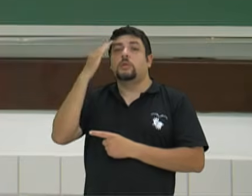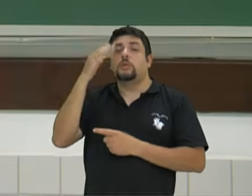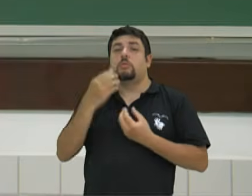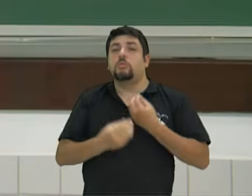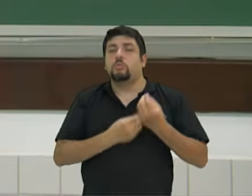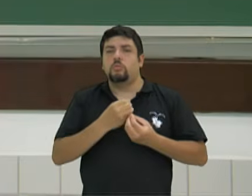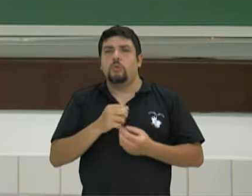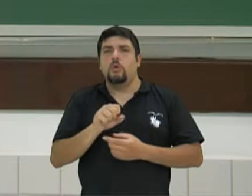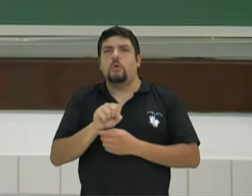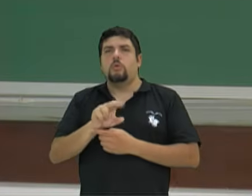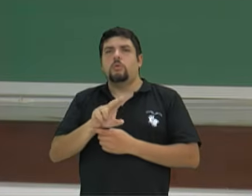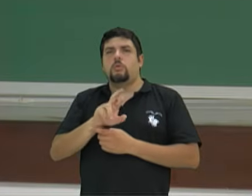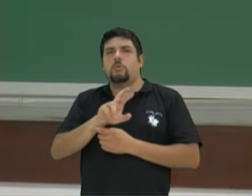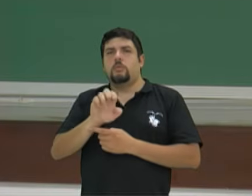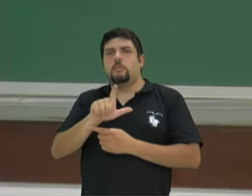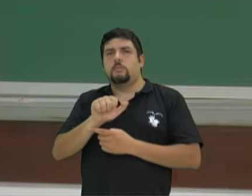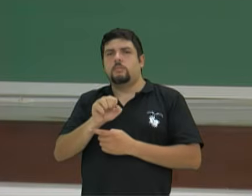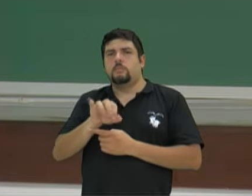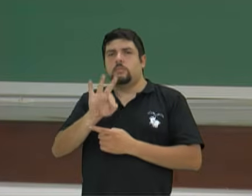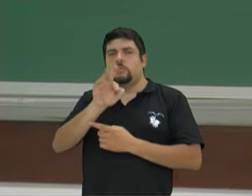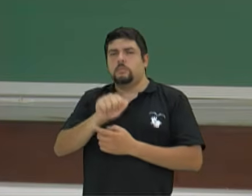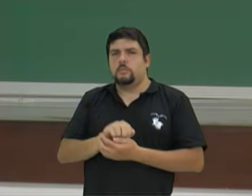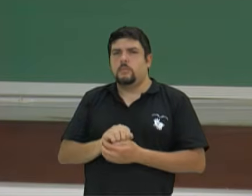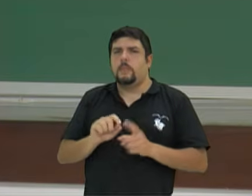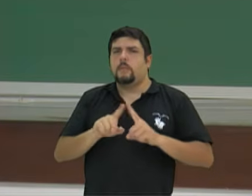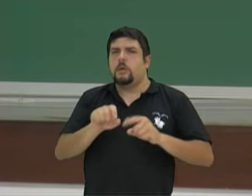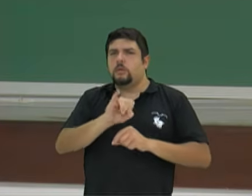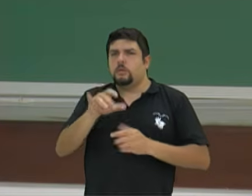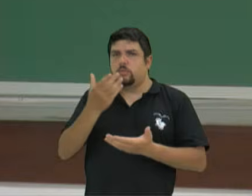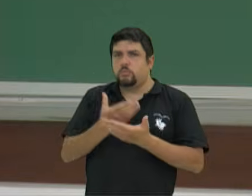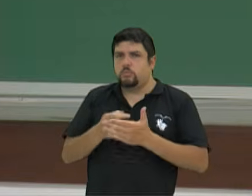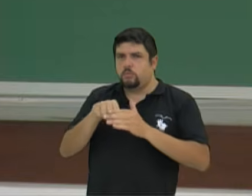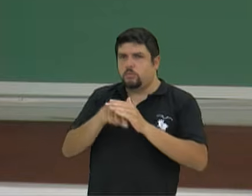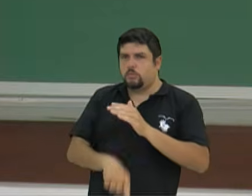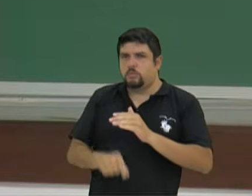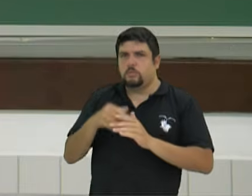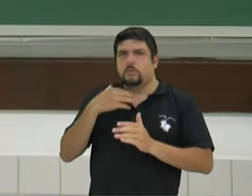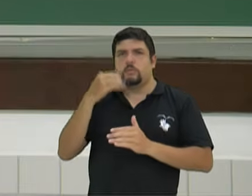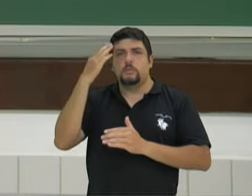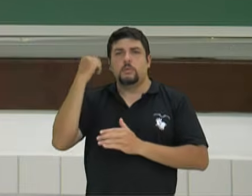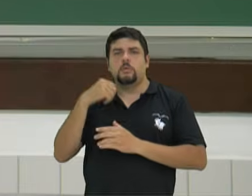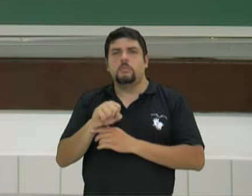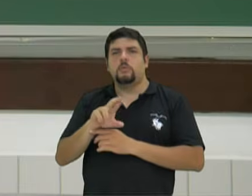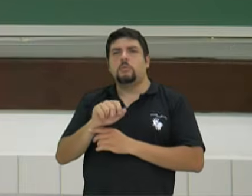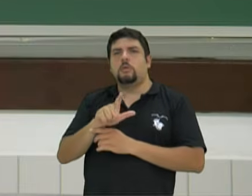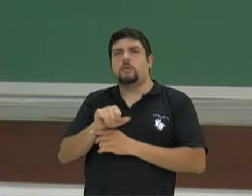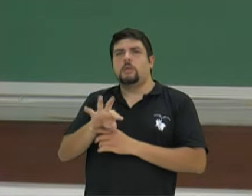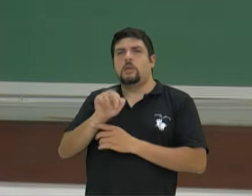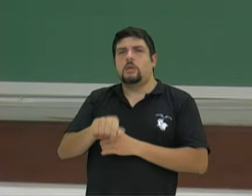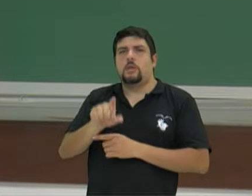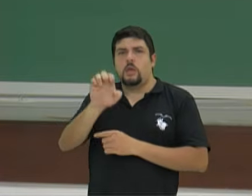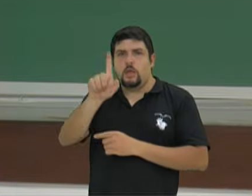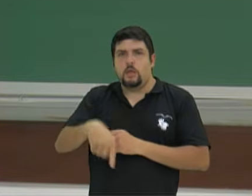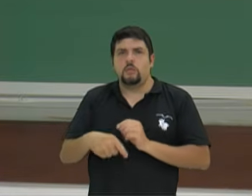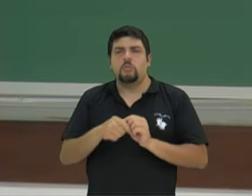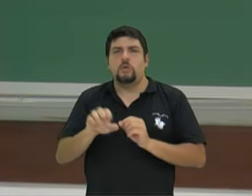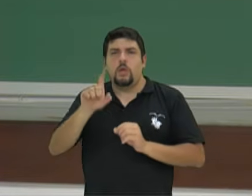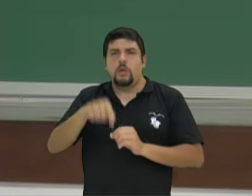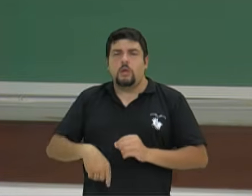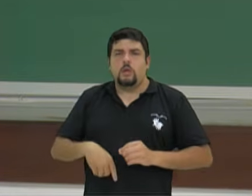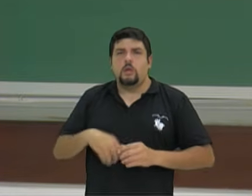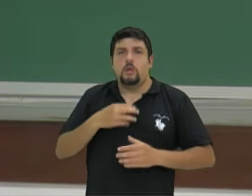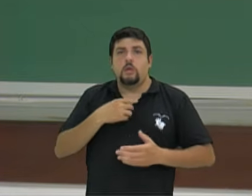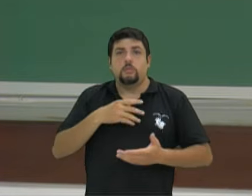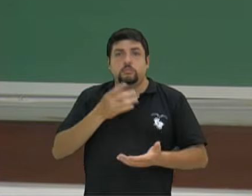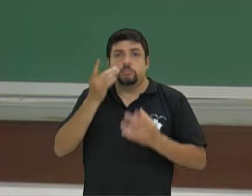é algo além do real. Mas quem estuda um pouquinho a fundo sabe que o surrealismo nada mais é do que o nosso real elevado ao